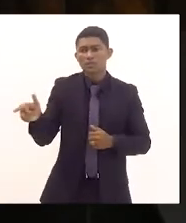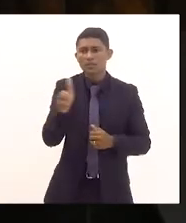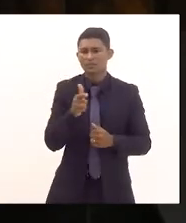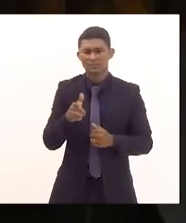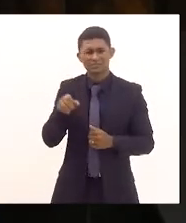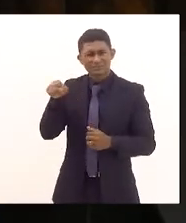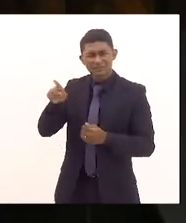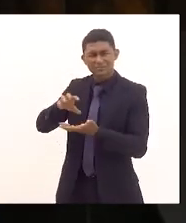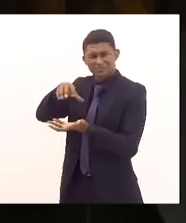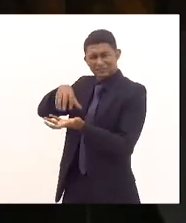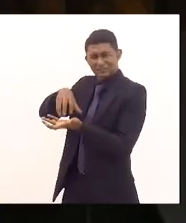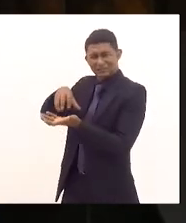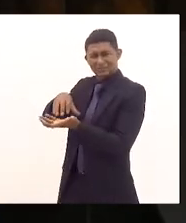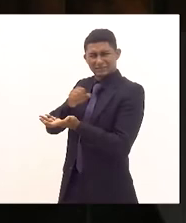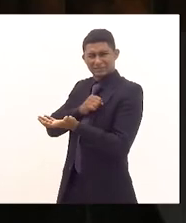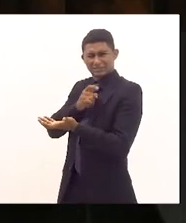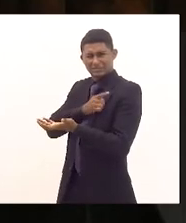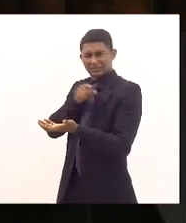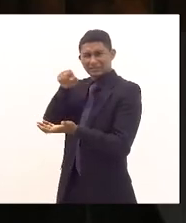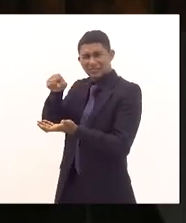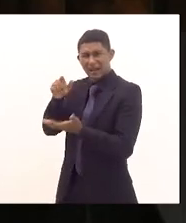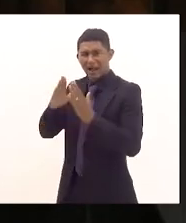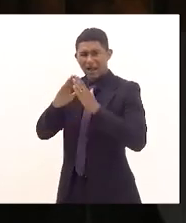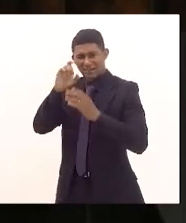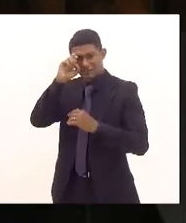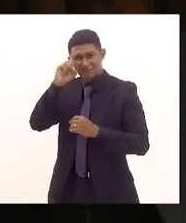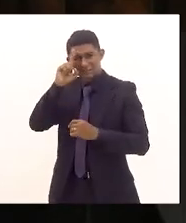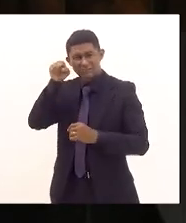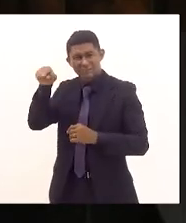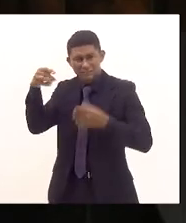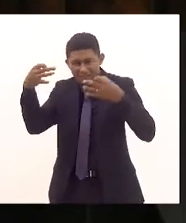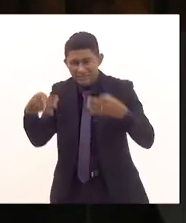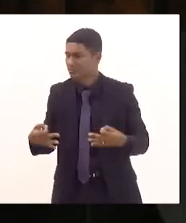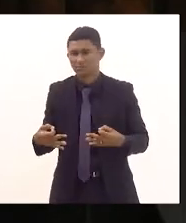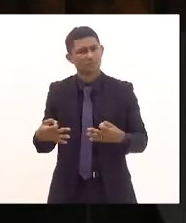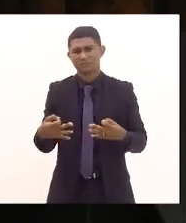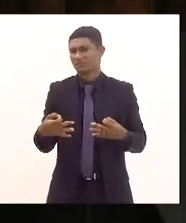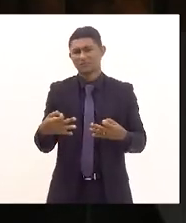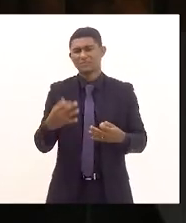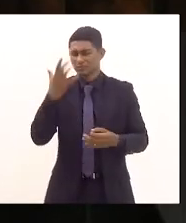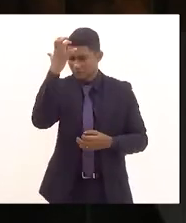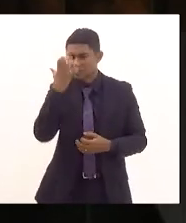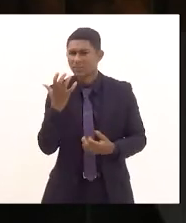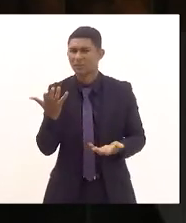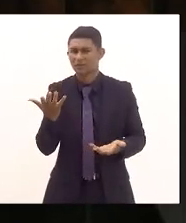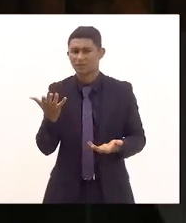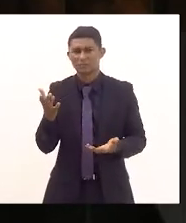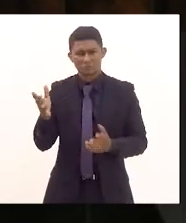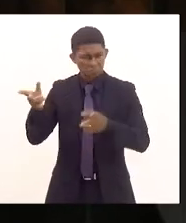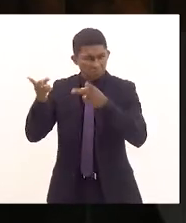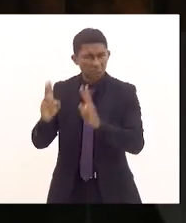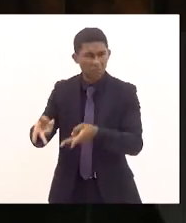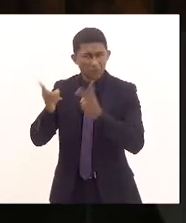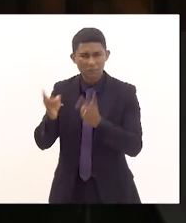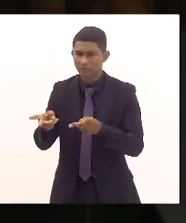de uma unidade de saúde são abatedouro e isso é muito sério que a gente tá vendo isso não vai ficar essa forma que nós vamos atrás